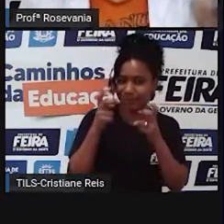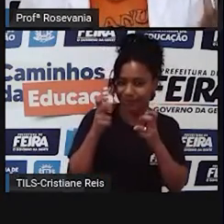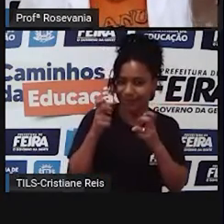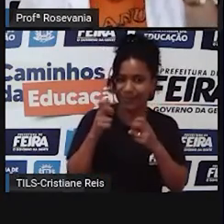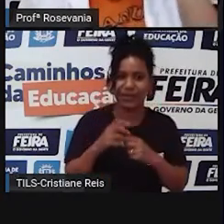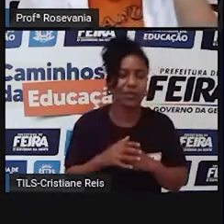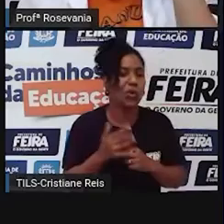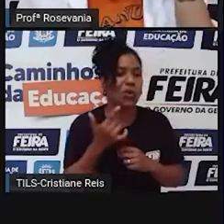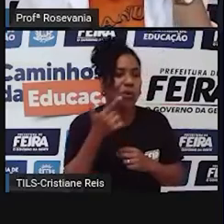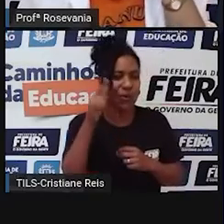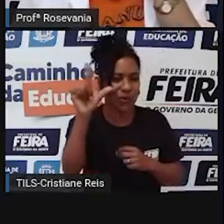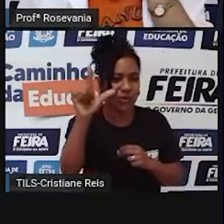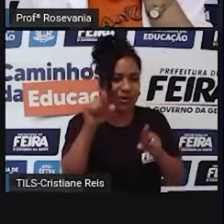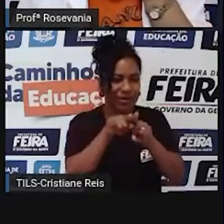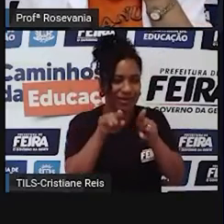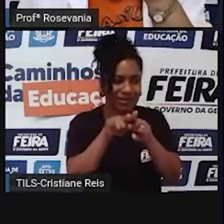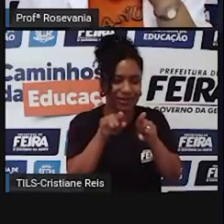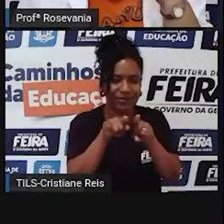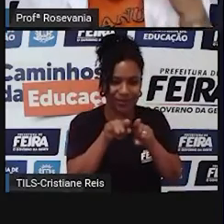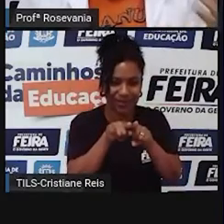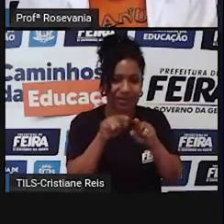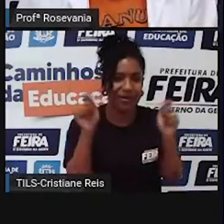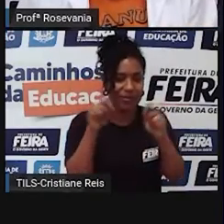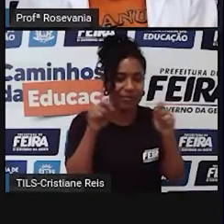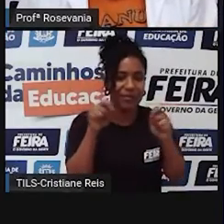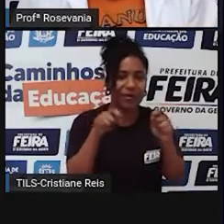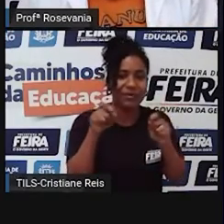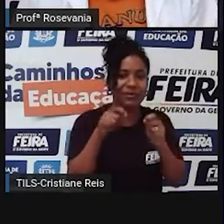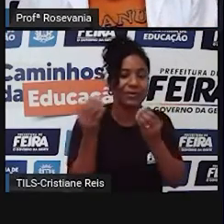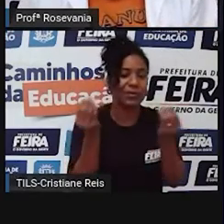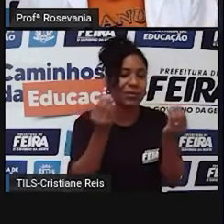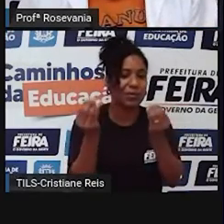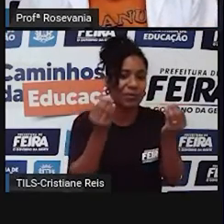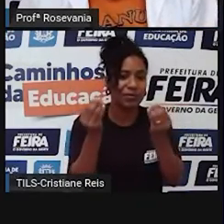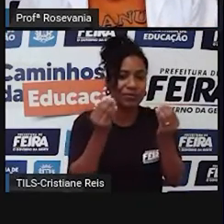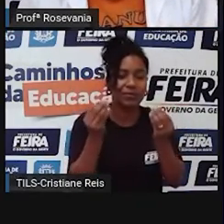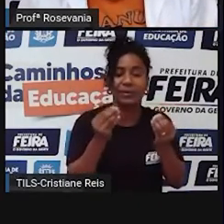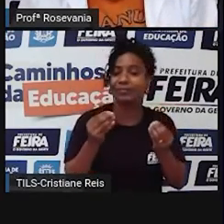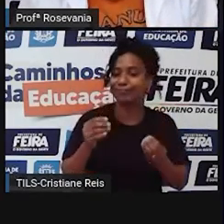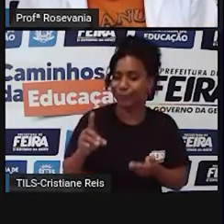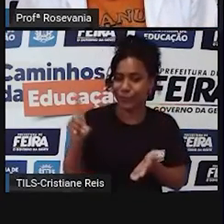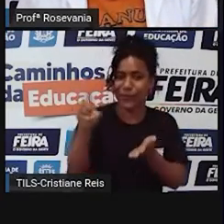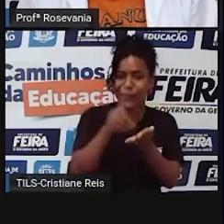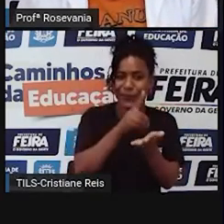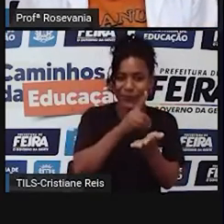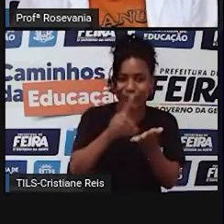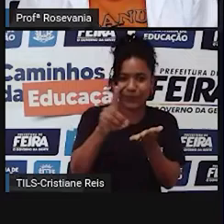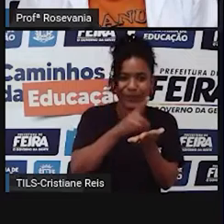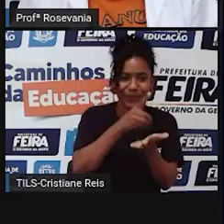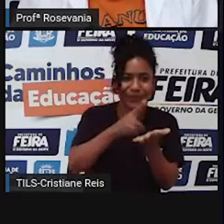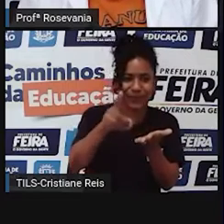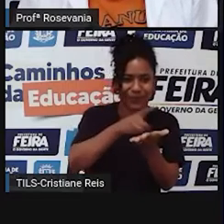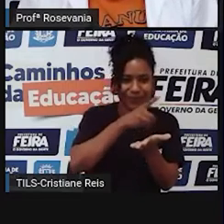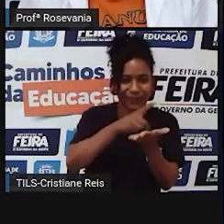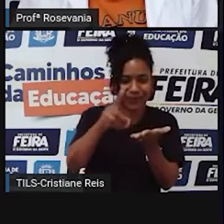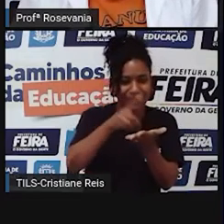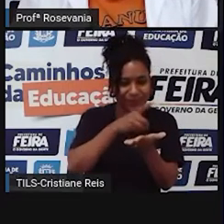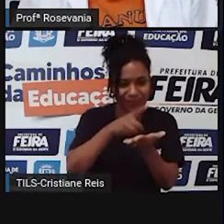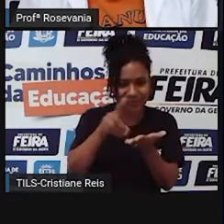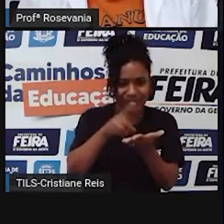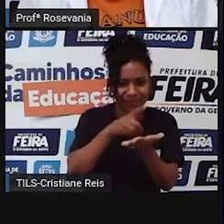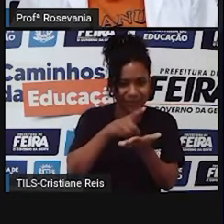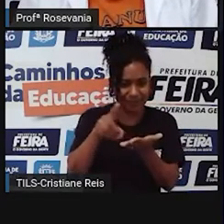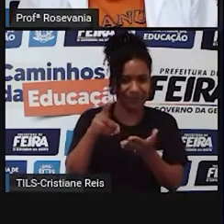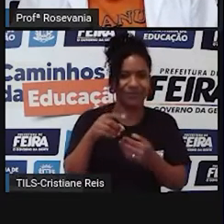gente tem, né, de representar isso são os mapas digitais. Olha aqui, né, só para a gente